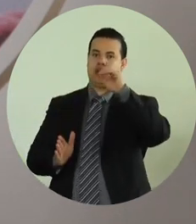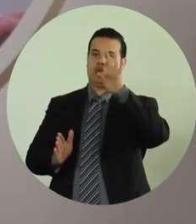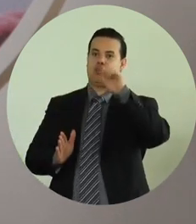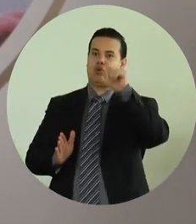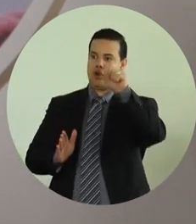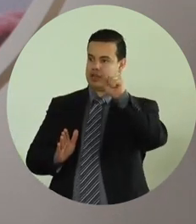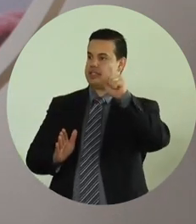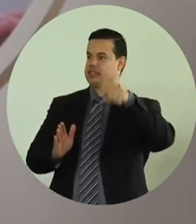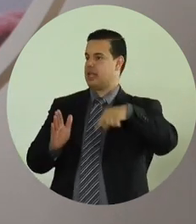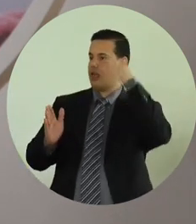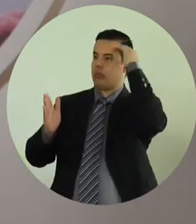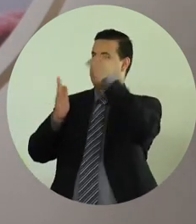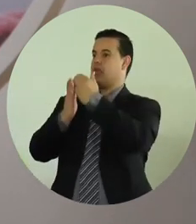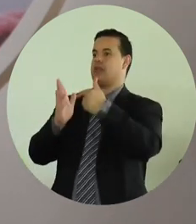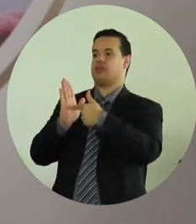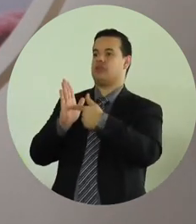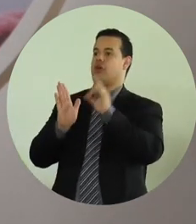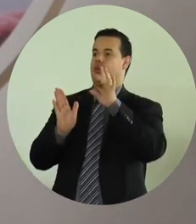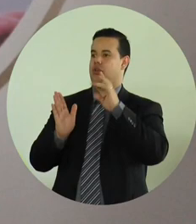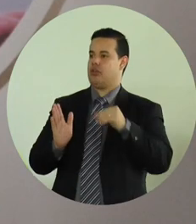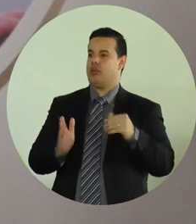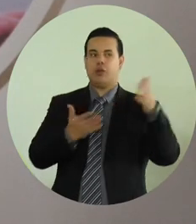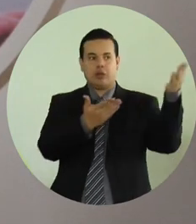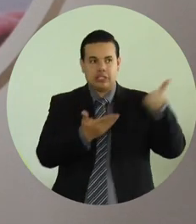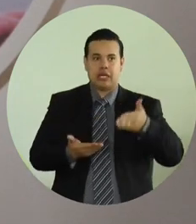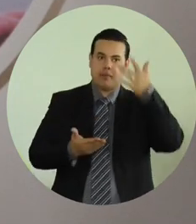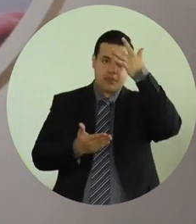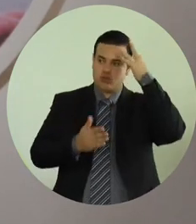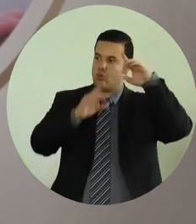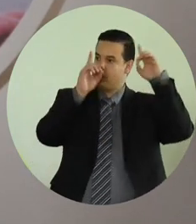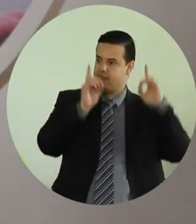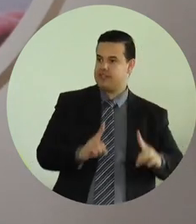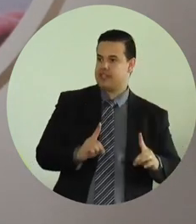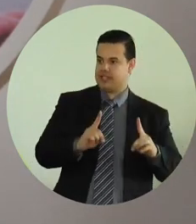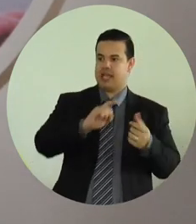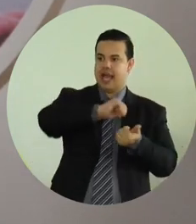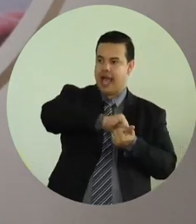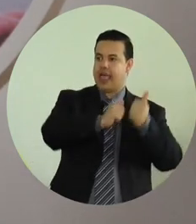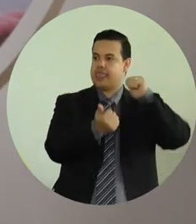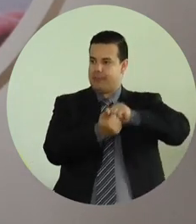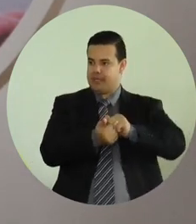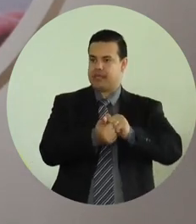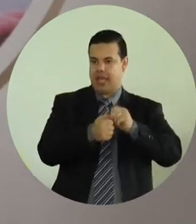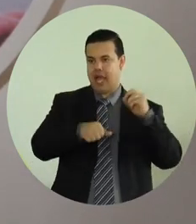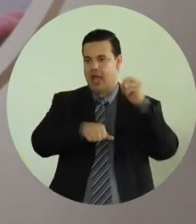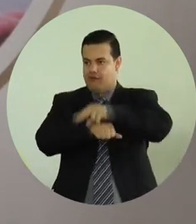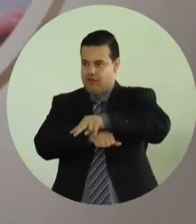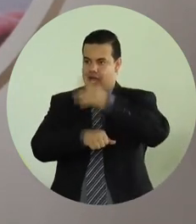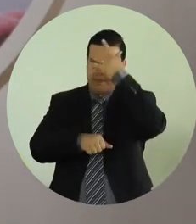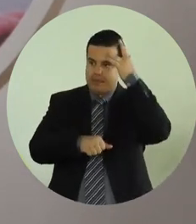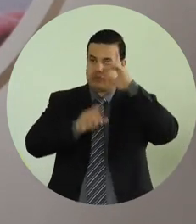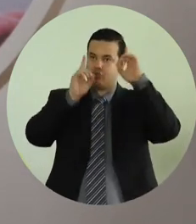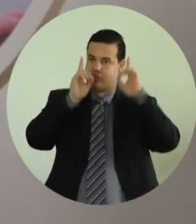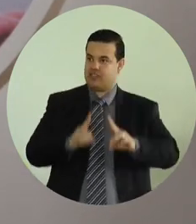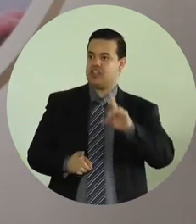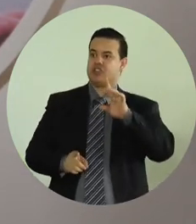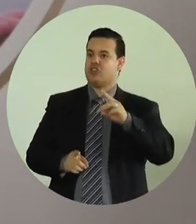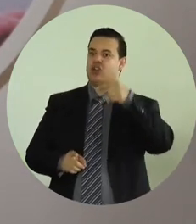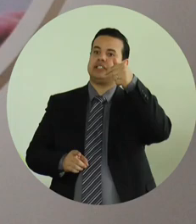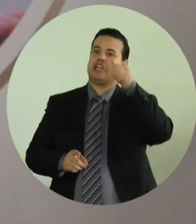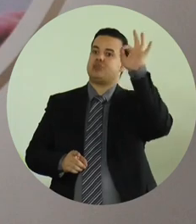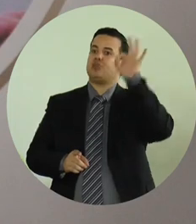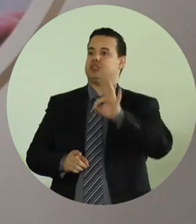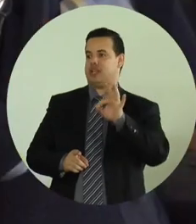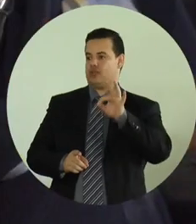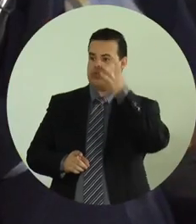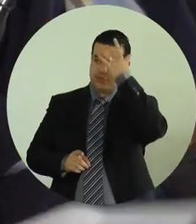fator para contratar pessoas com deficiência. Ter o perfil adequado para a vaga foi citado apenas por 7% dos